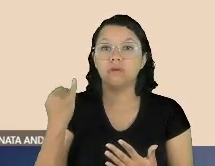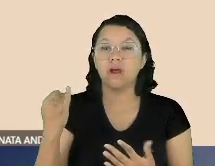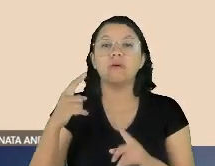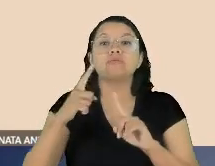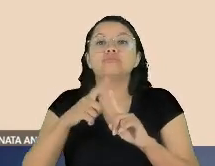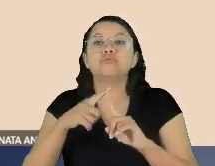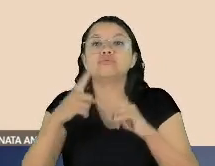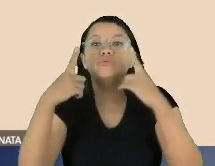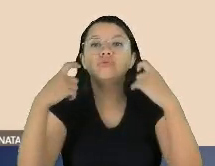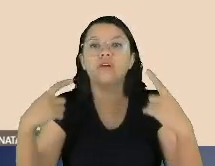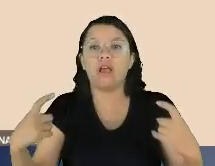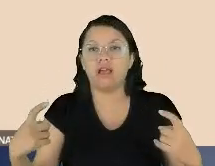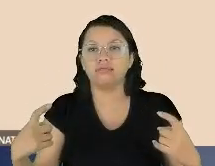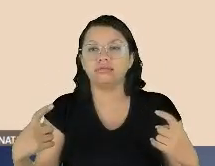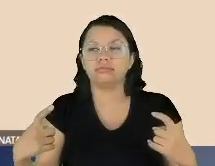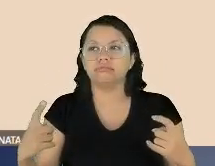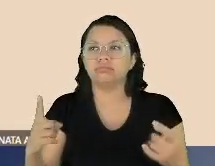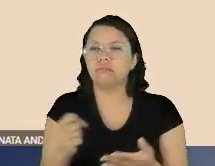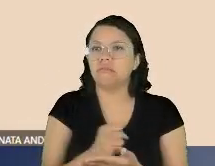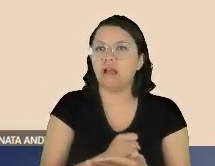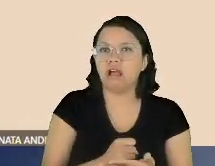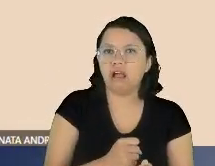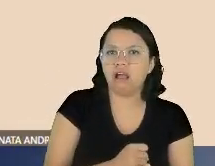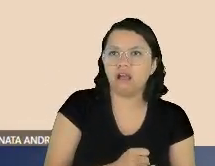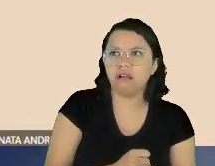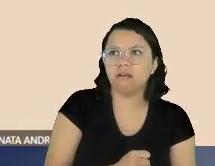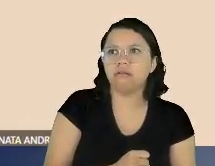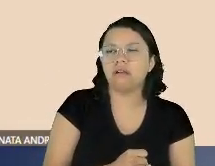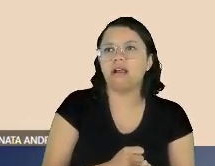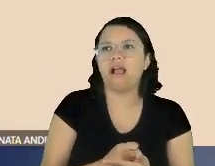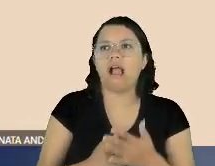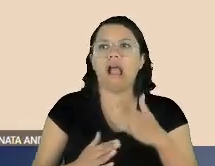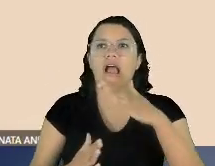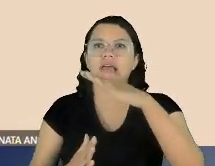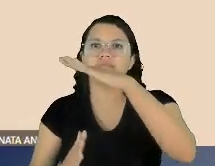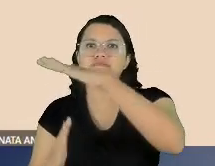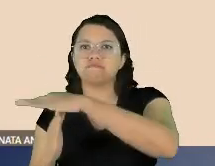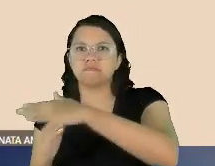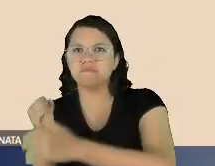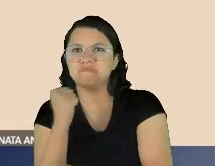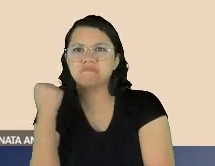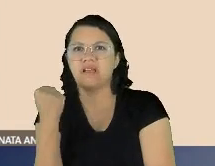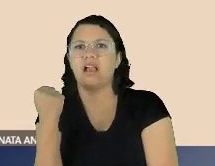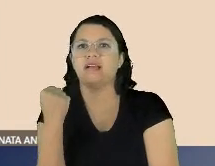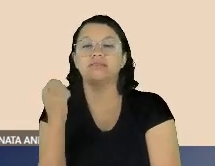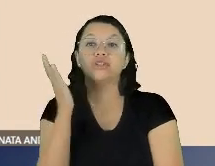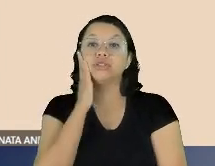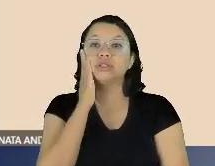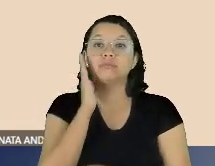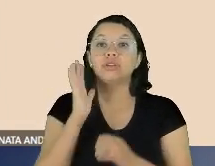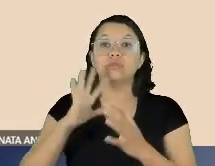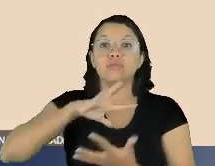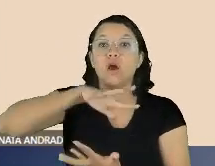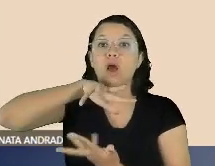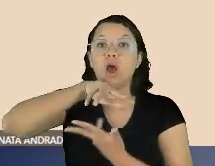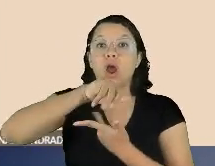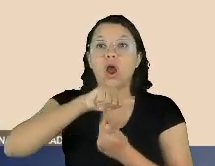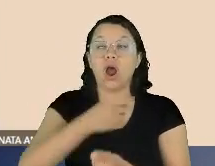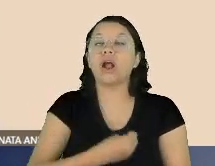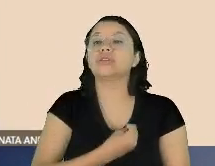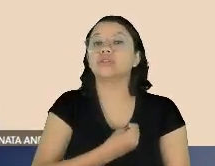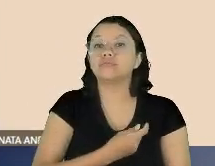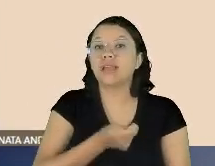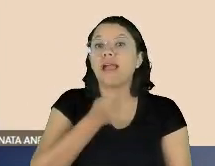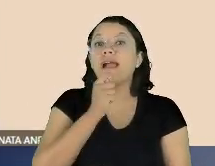violência sexual, desde a mais branda até a mais grave, o que a gente sabe é que em todos os lugares do mundo existiu e